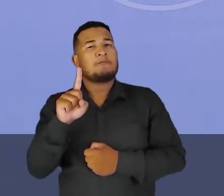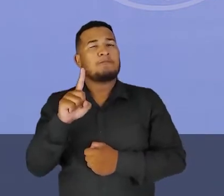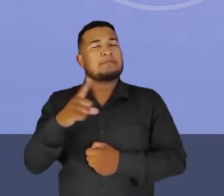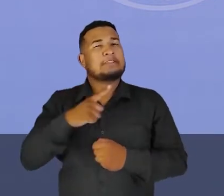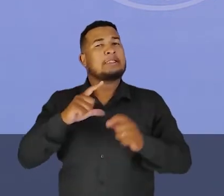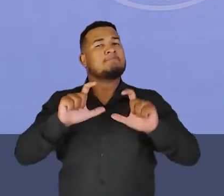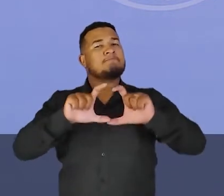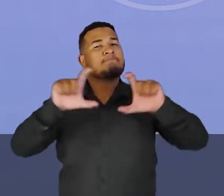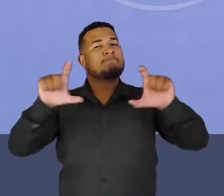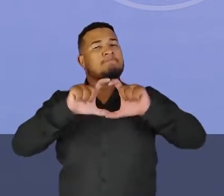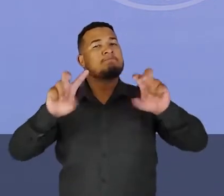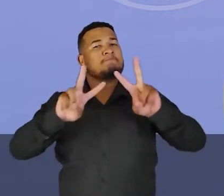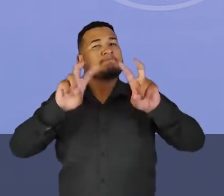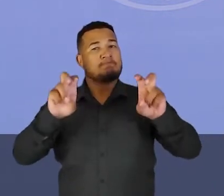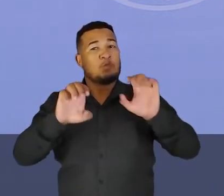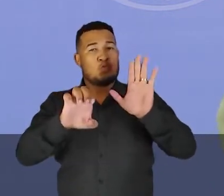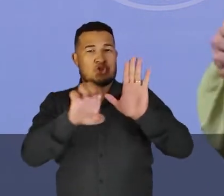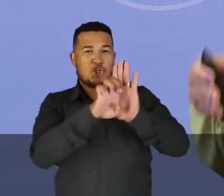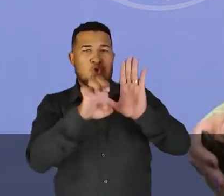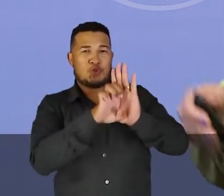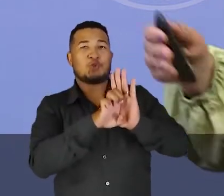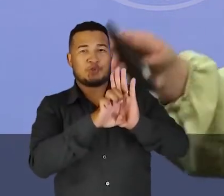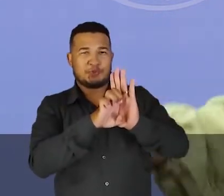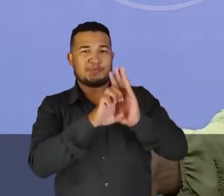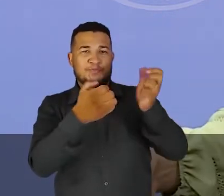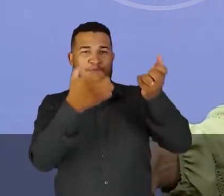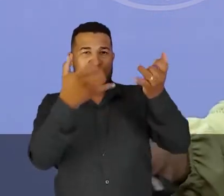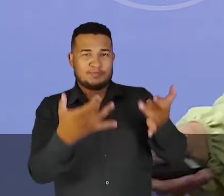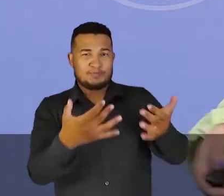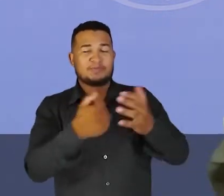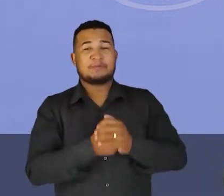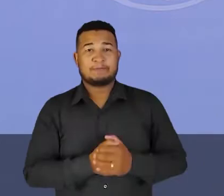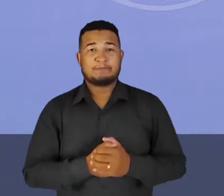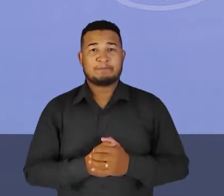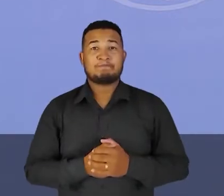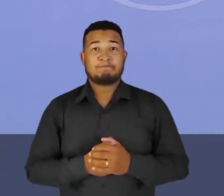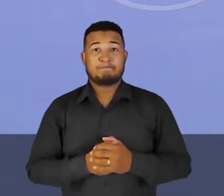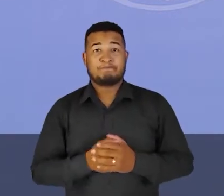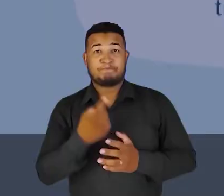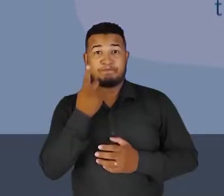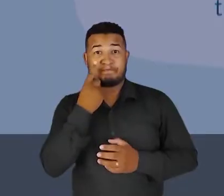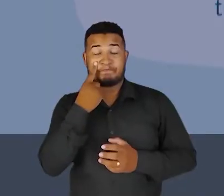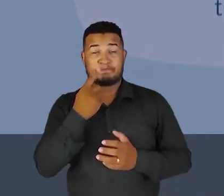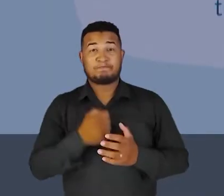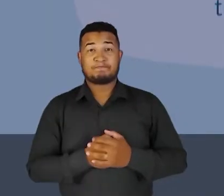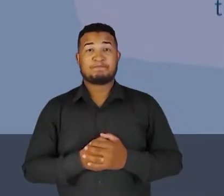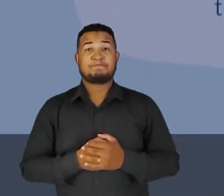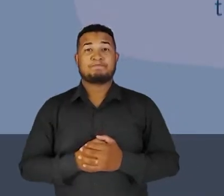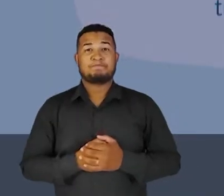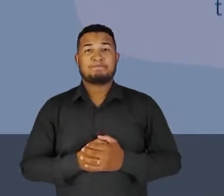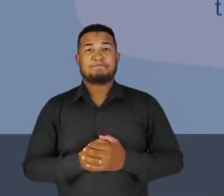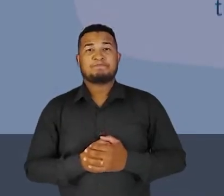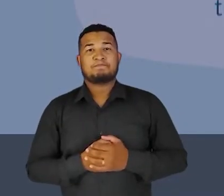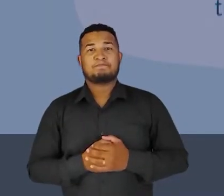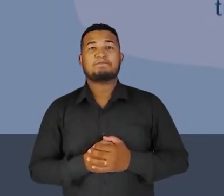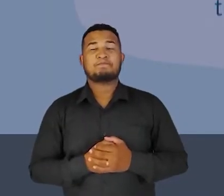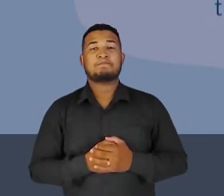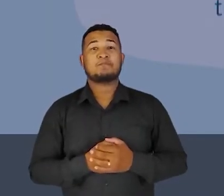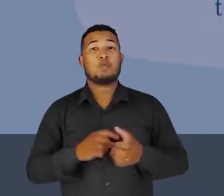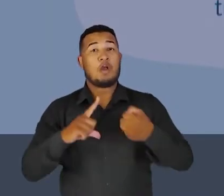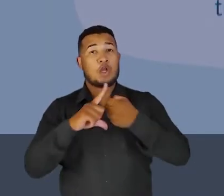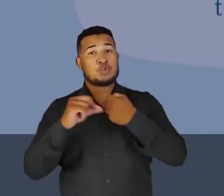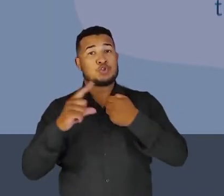no que diz o Estatuto do Idoso. Vamos lá então? Vamos para o